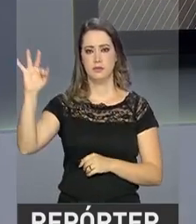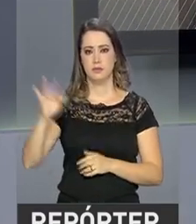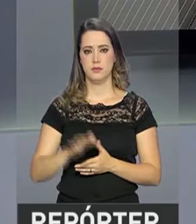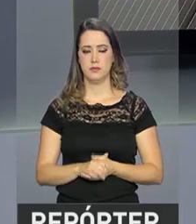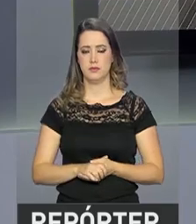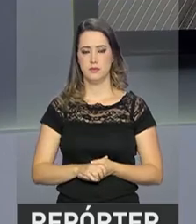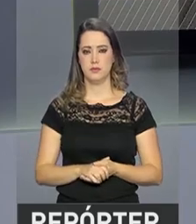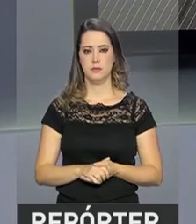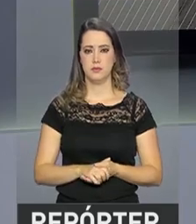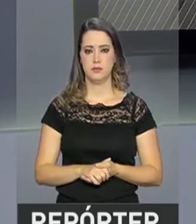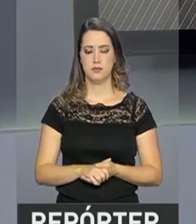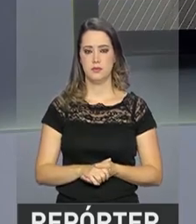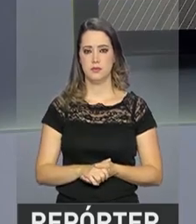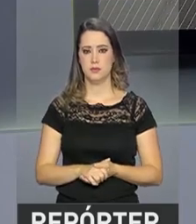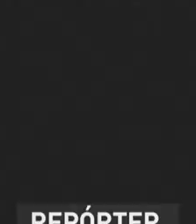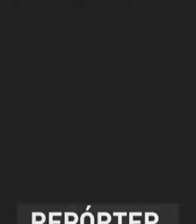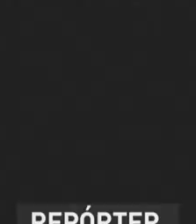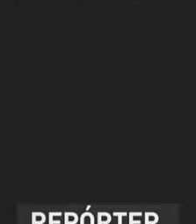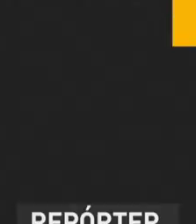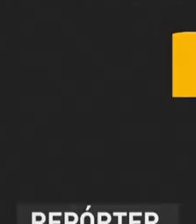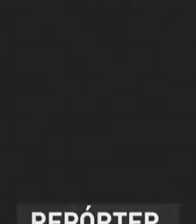a tv do governo federal